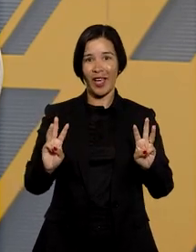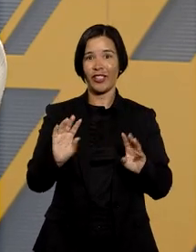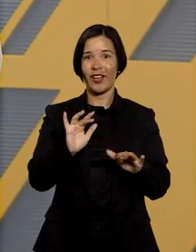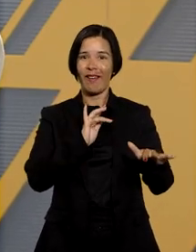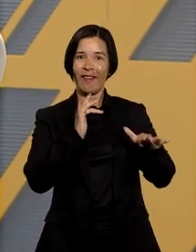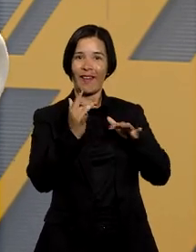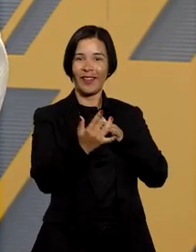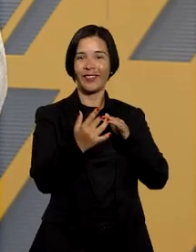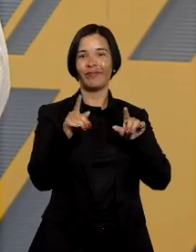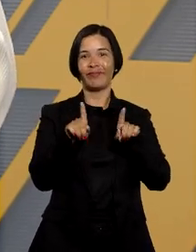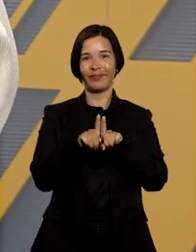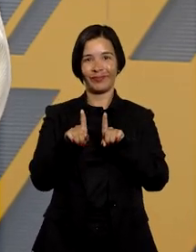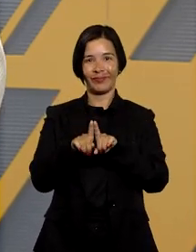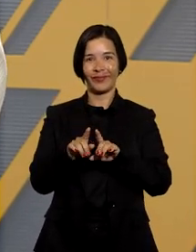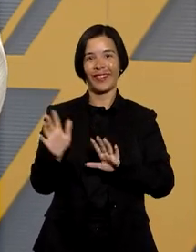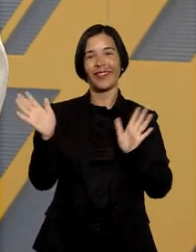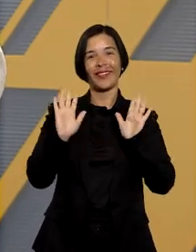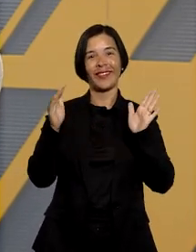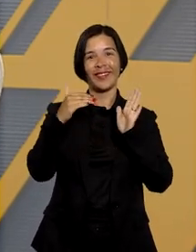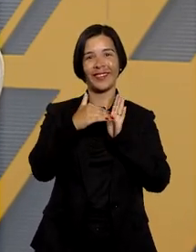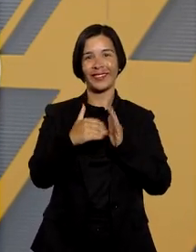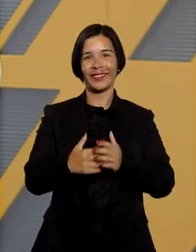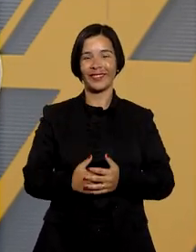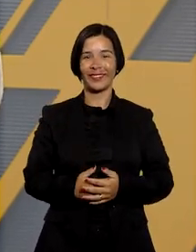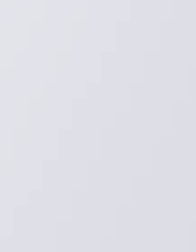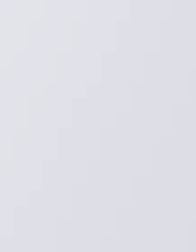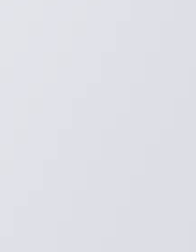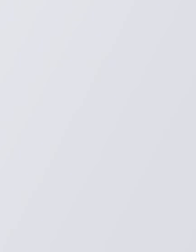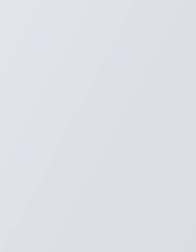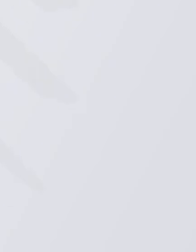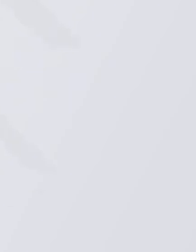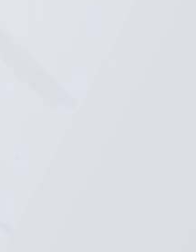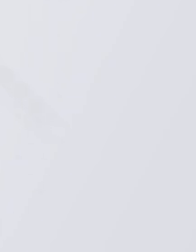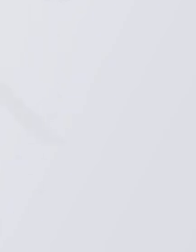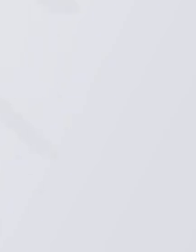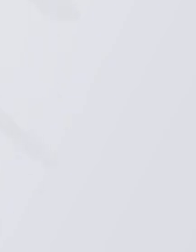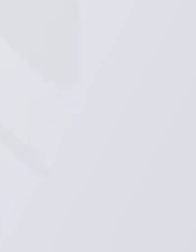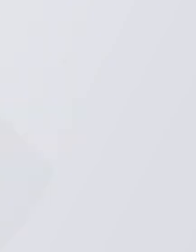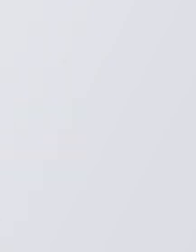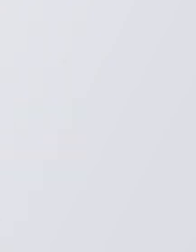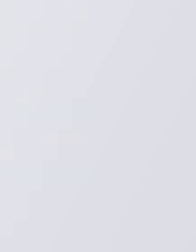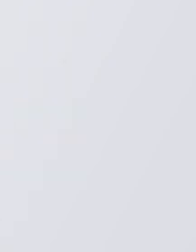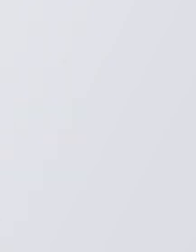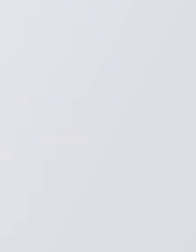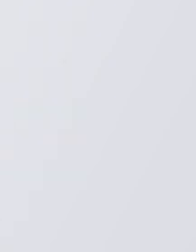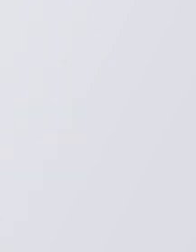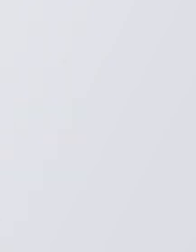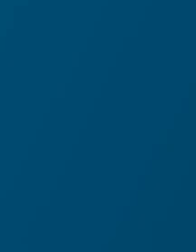STJ e nas nossas redes sociais. Até a próxima!